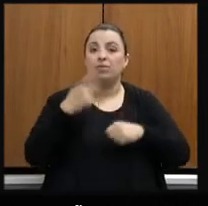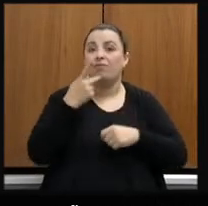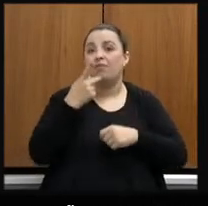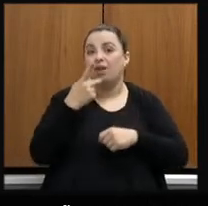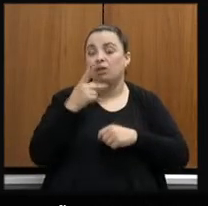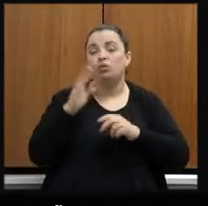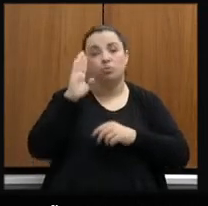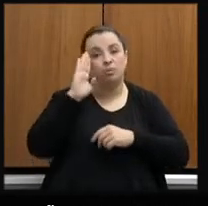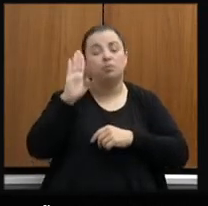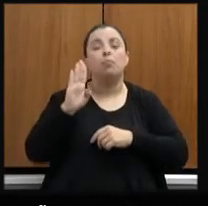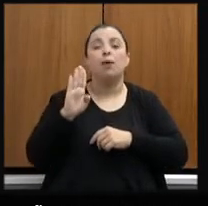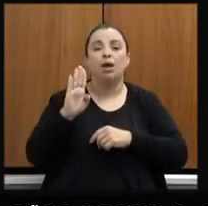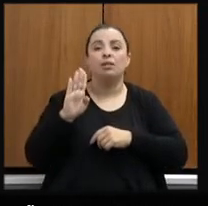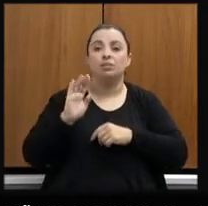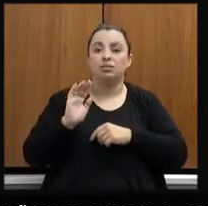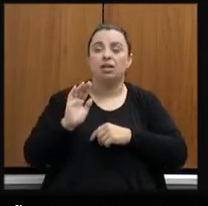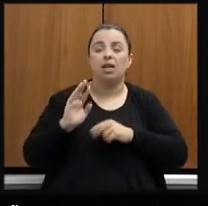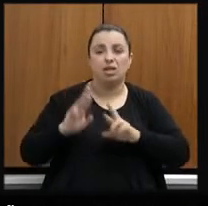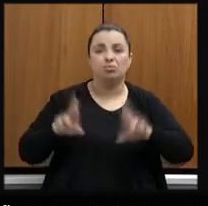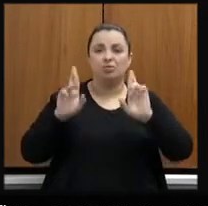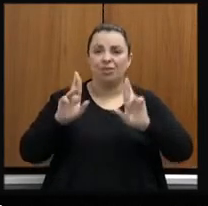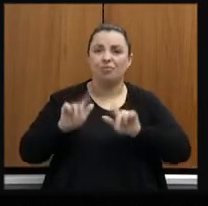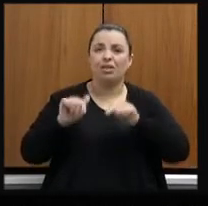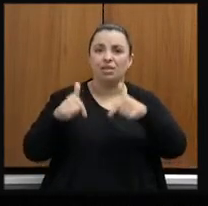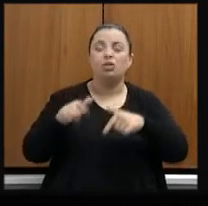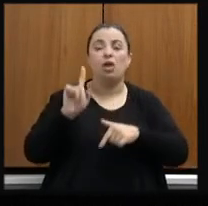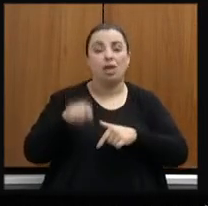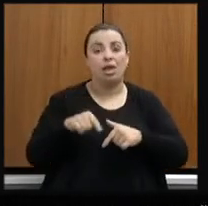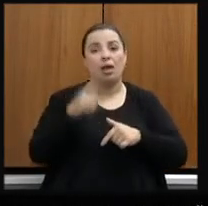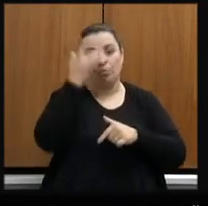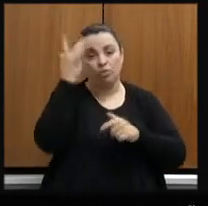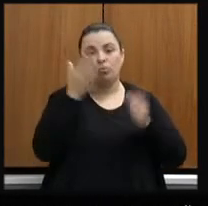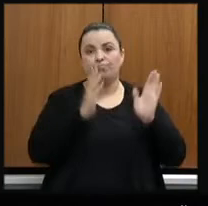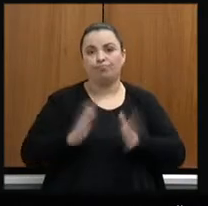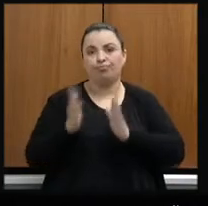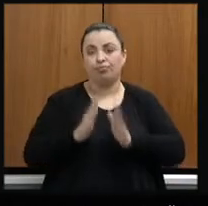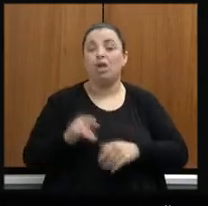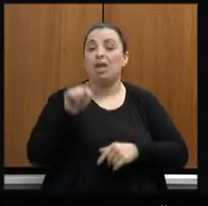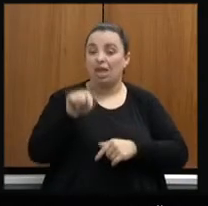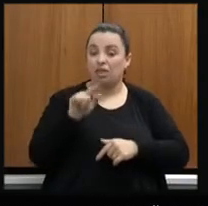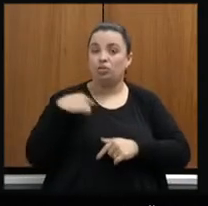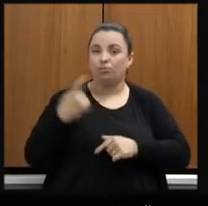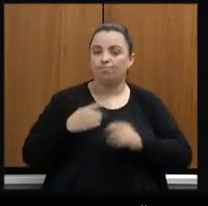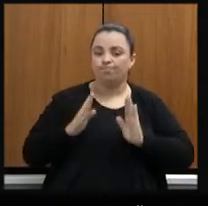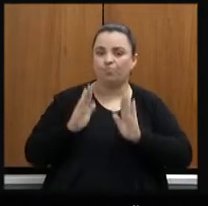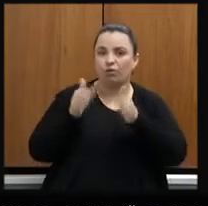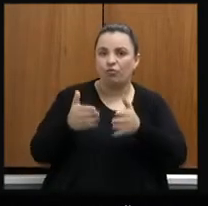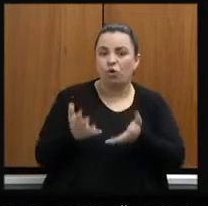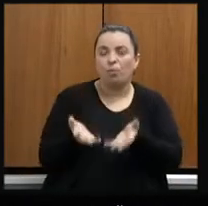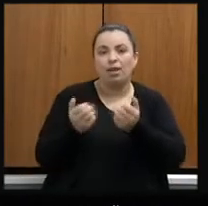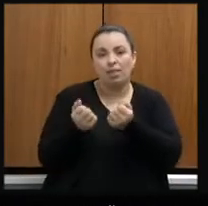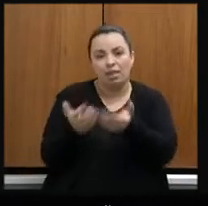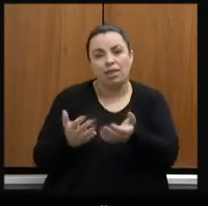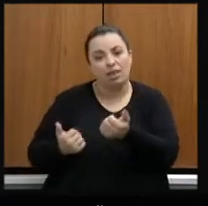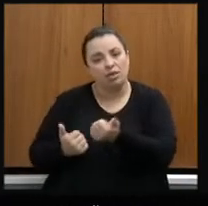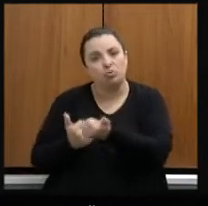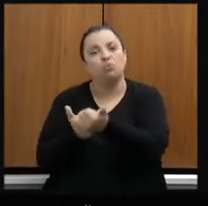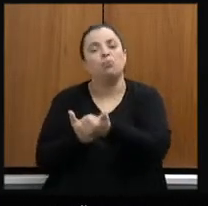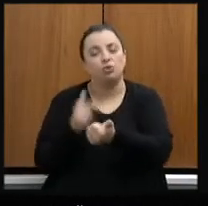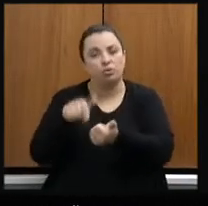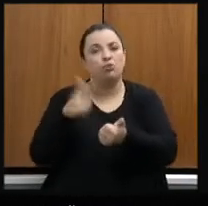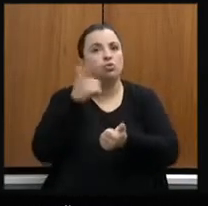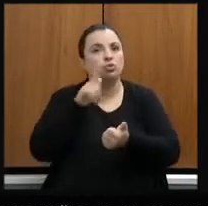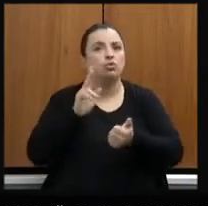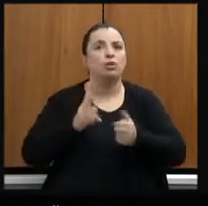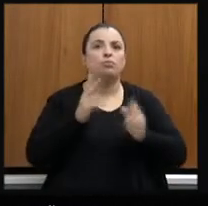dos principais protagonistas que são os produtores né esses é que nós estamos aqui para atendê-los e dá suporte para ele que eles continuem produzindo dessa forma pois